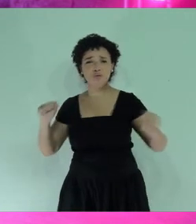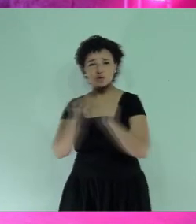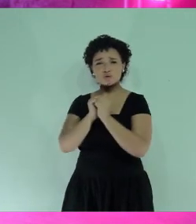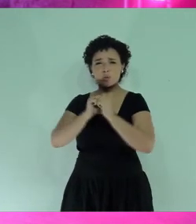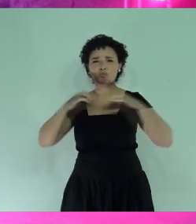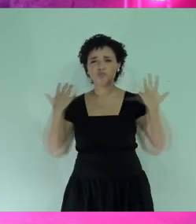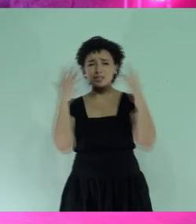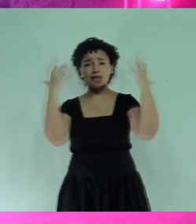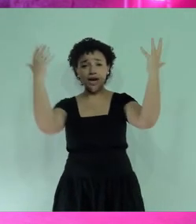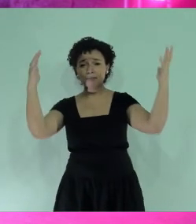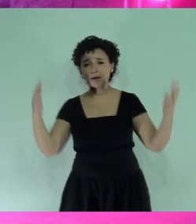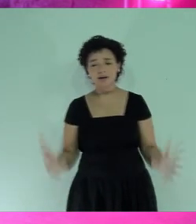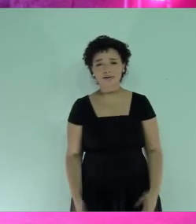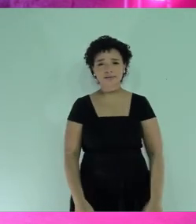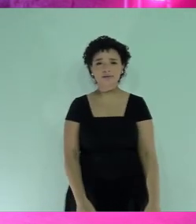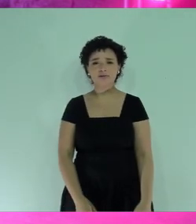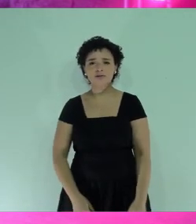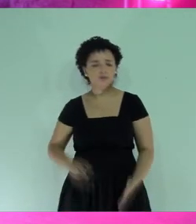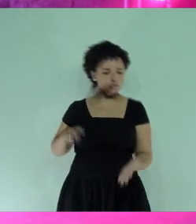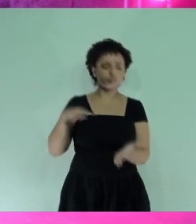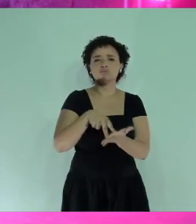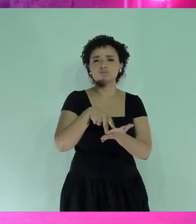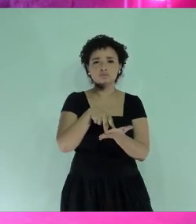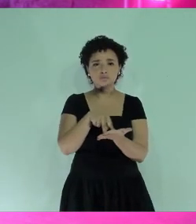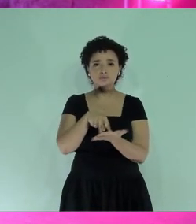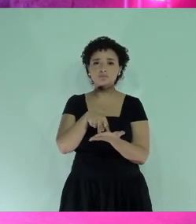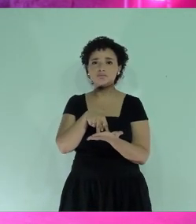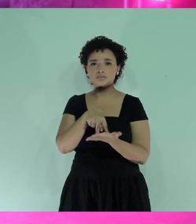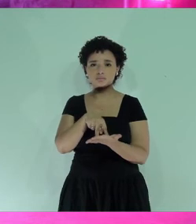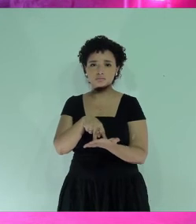minha celebração e resistência.